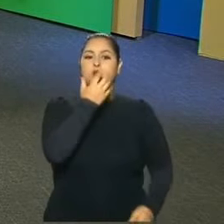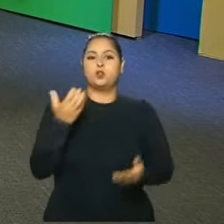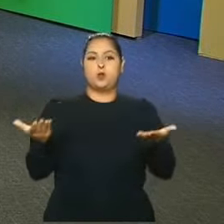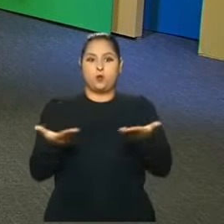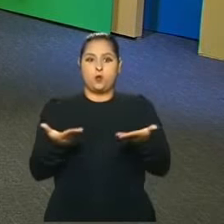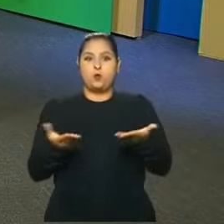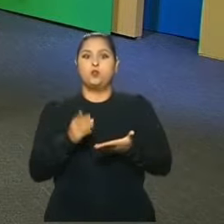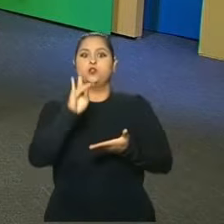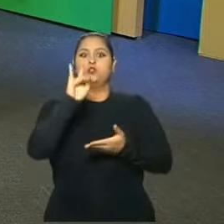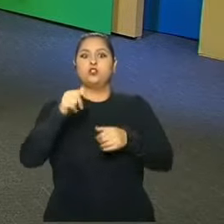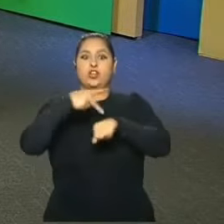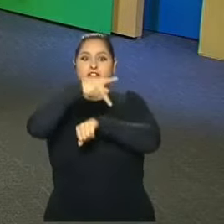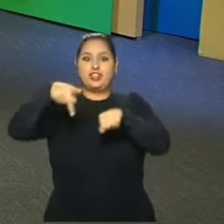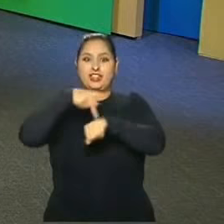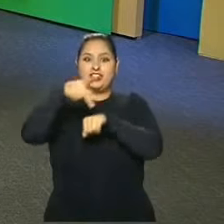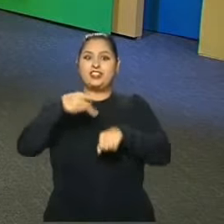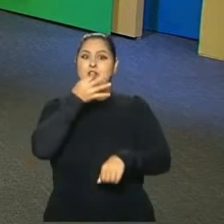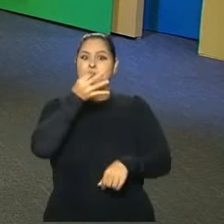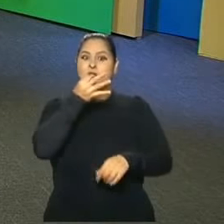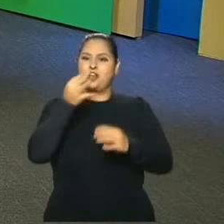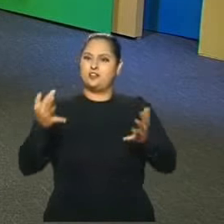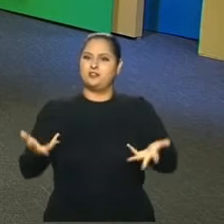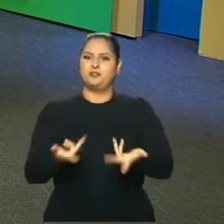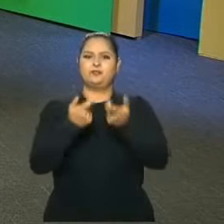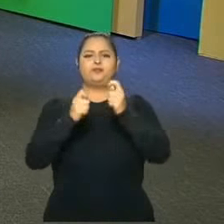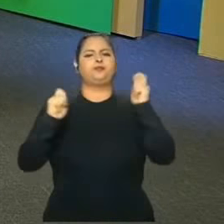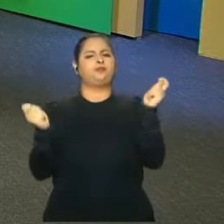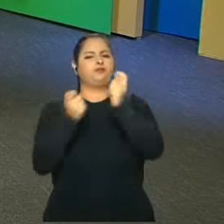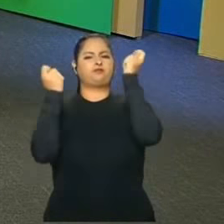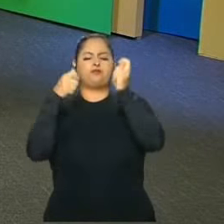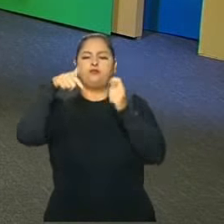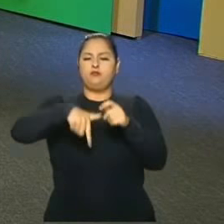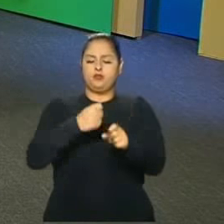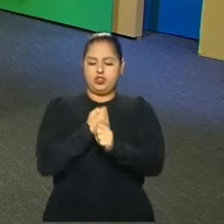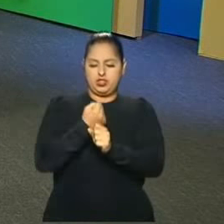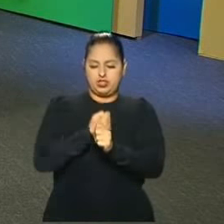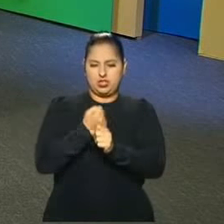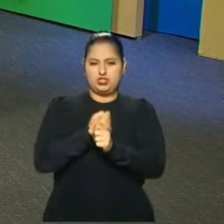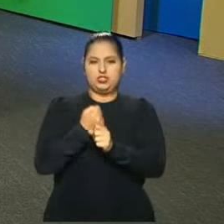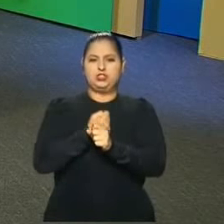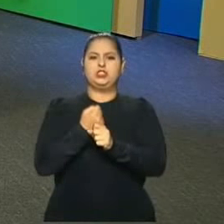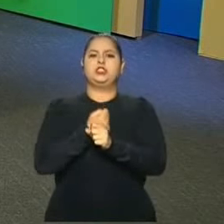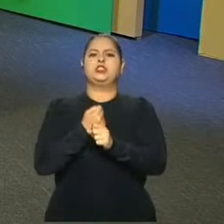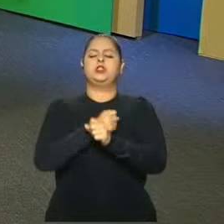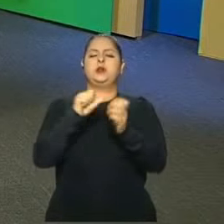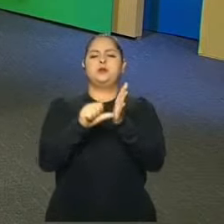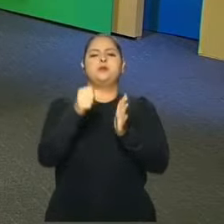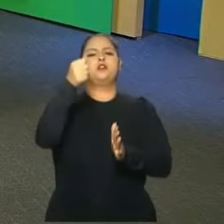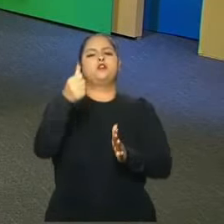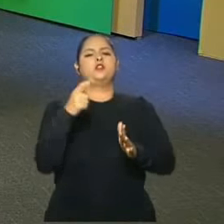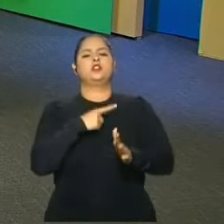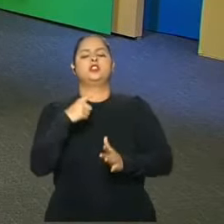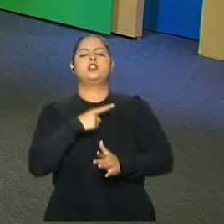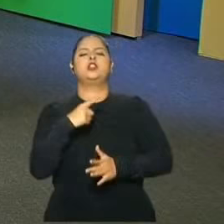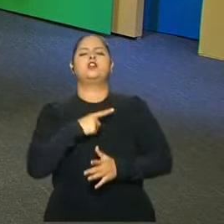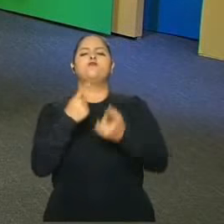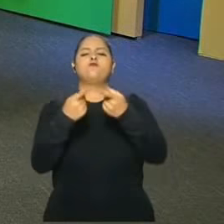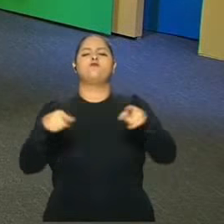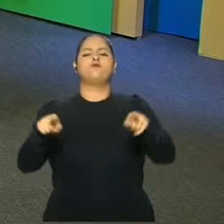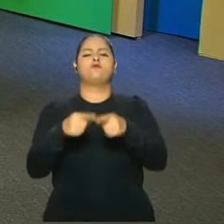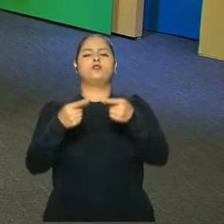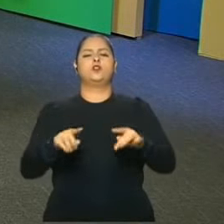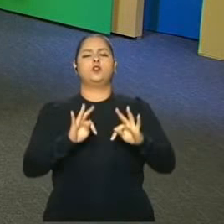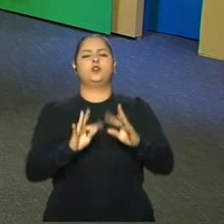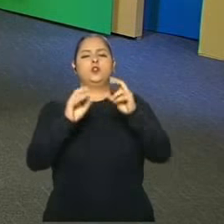no Dia Nacional do Rádio. E coisa boa! Bom, o festival que esse ano ampliou suas fronteiras, pela primeira vez recebeu composições de todos